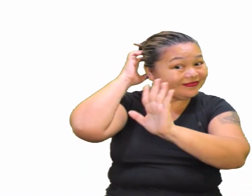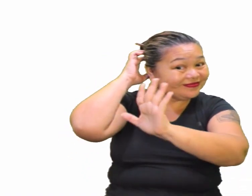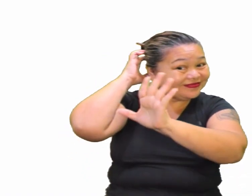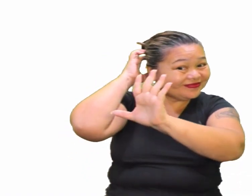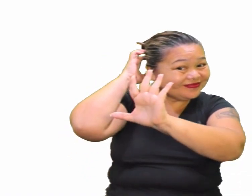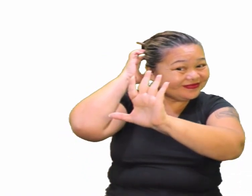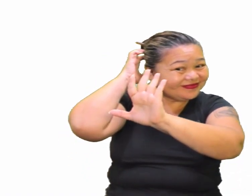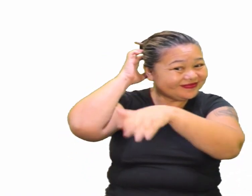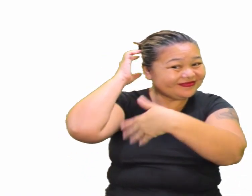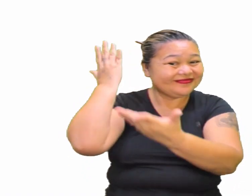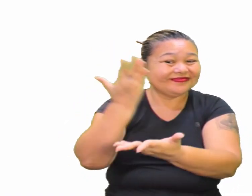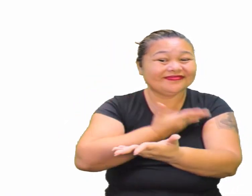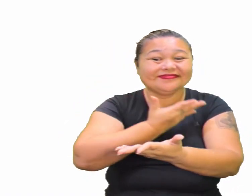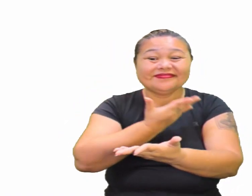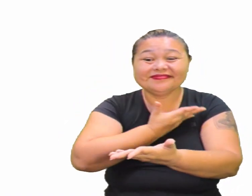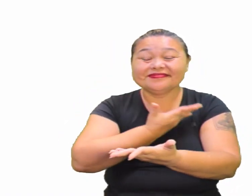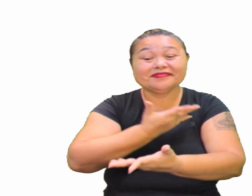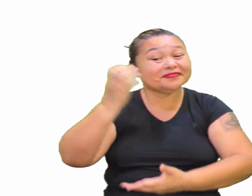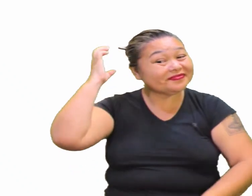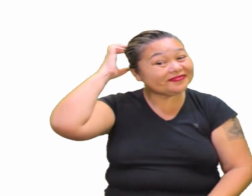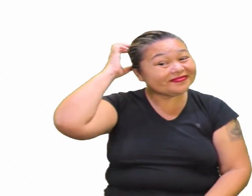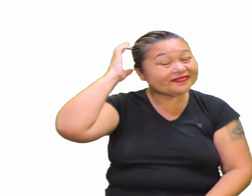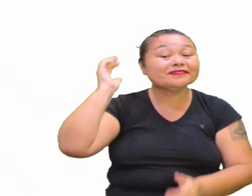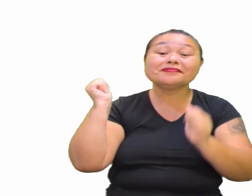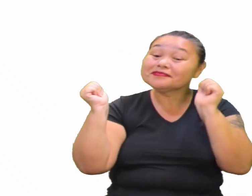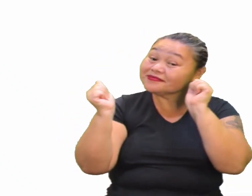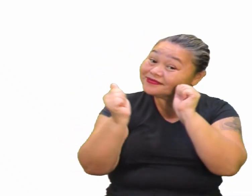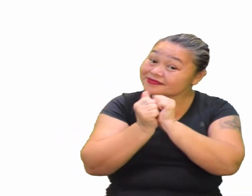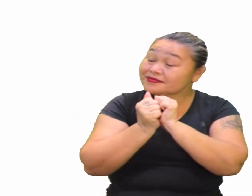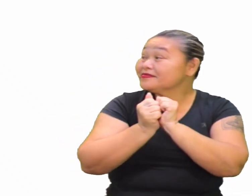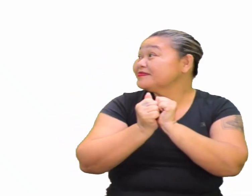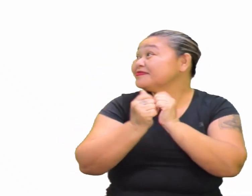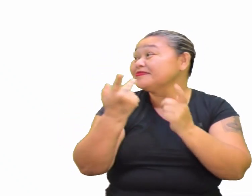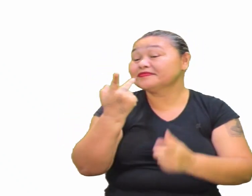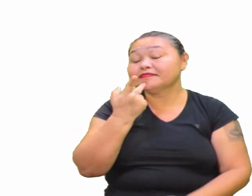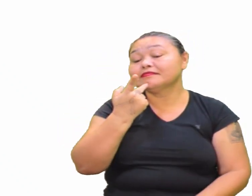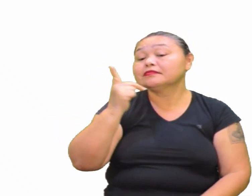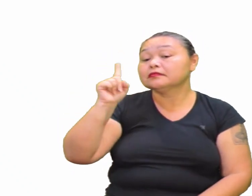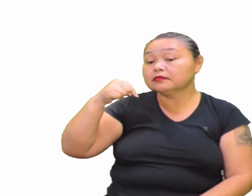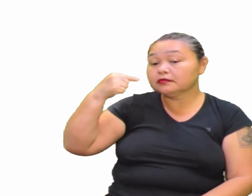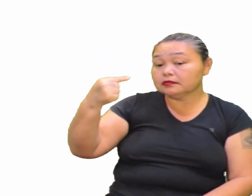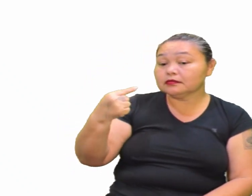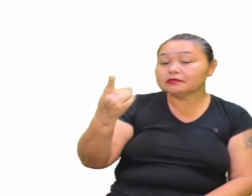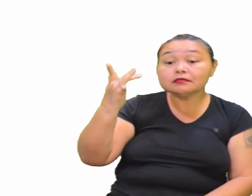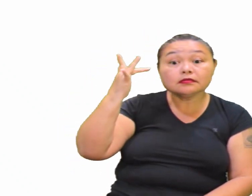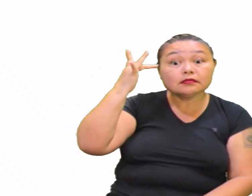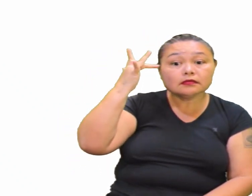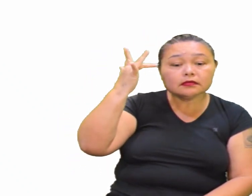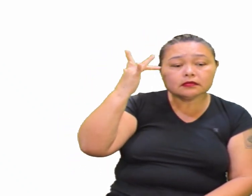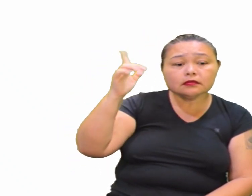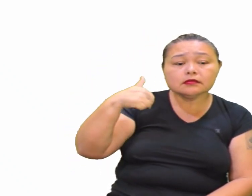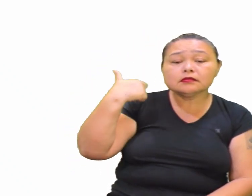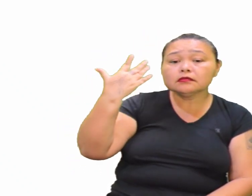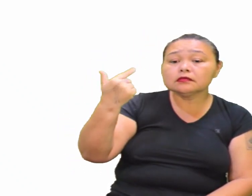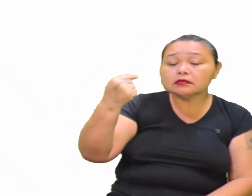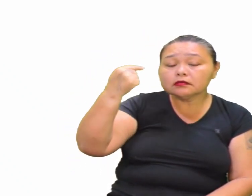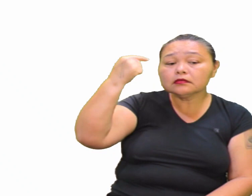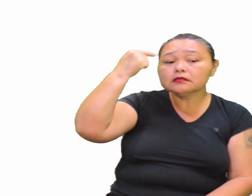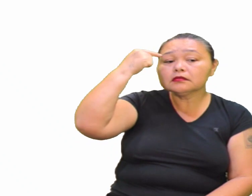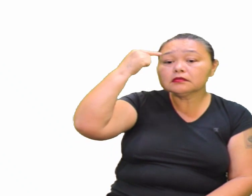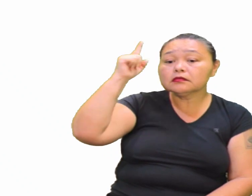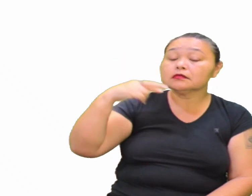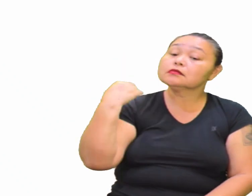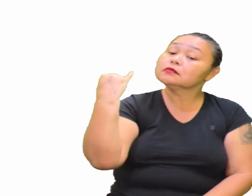Isso mesmo. A Aldelina que acompanhando a gente. Quando a gente fala dessa maturação, dessa maturidade,